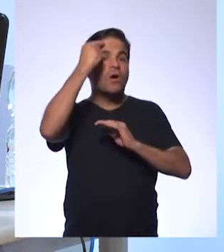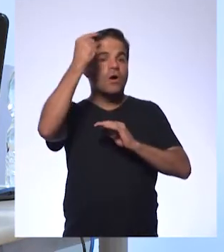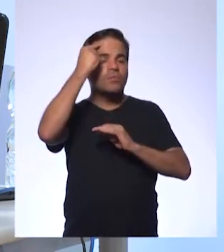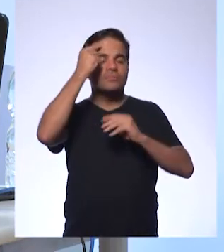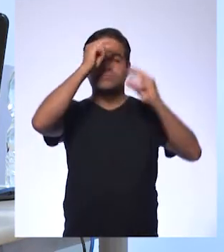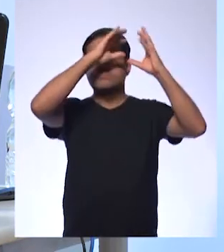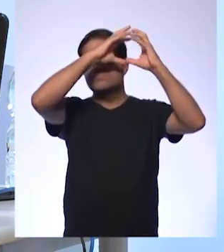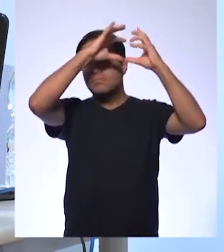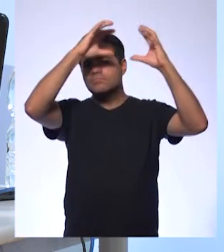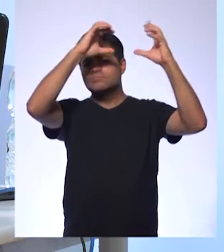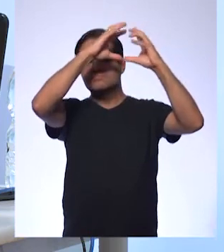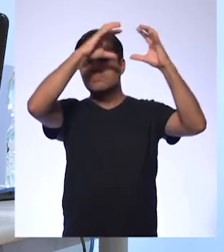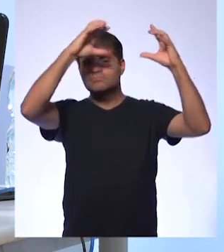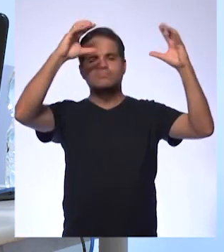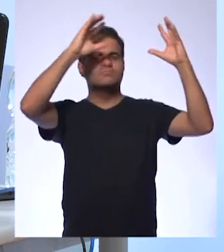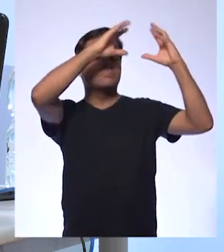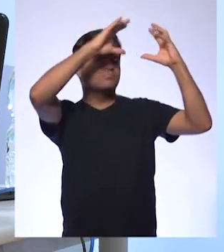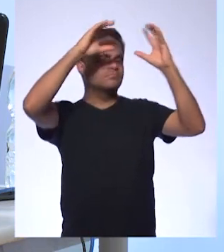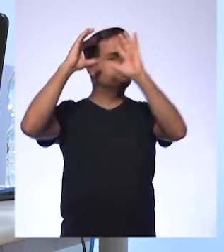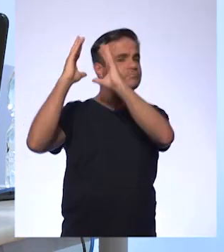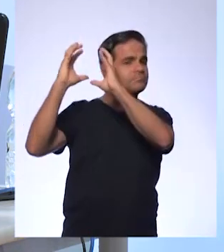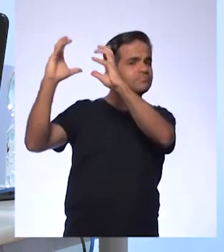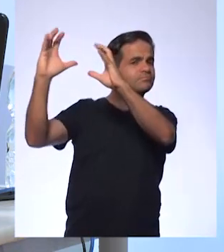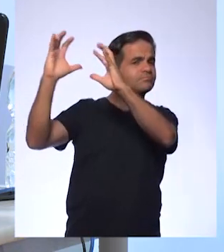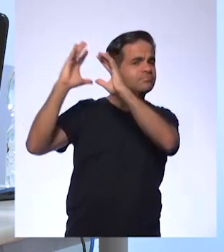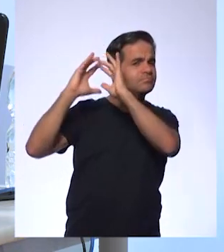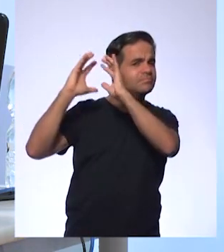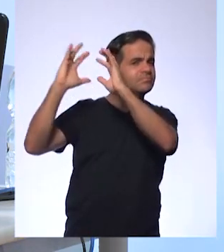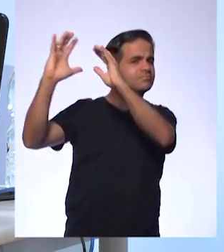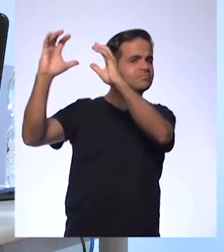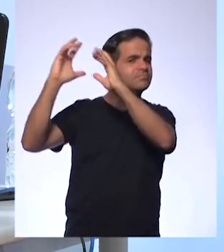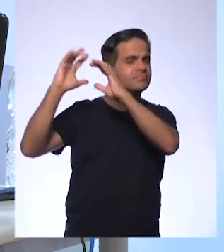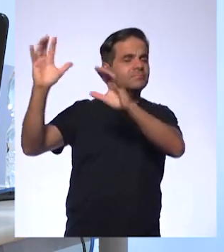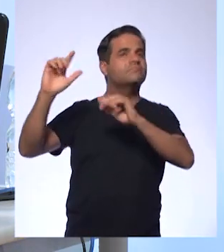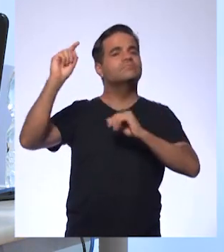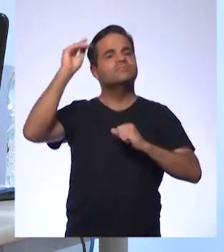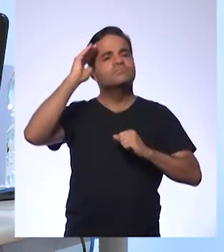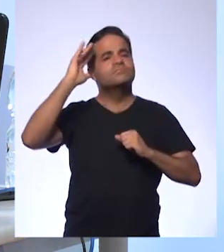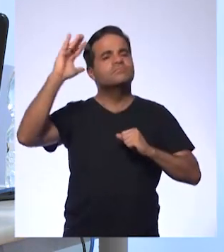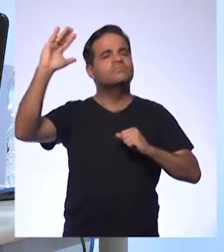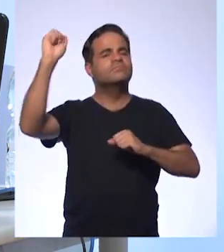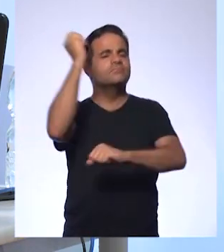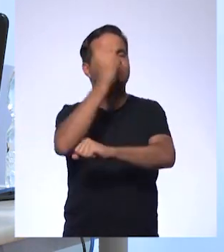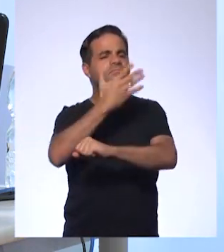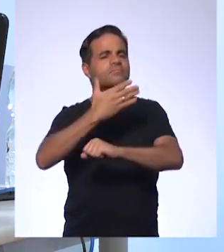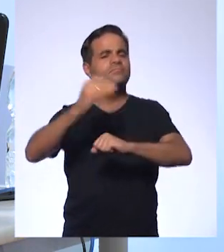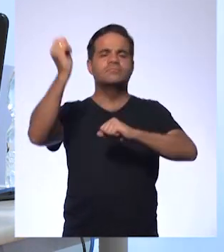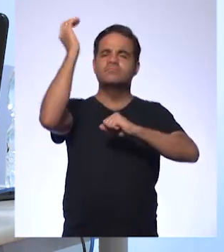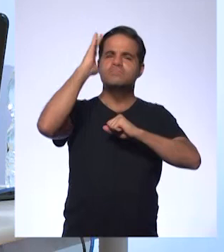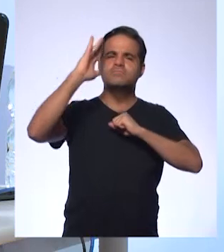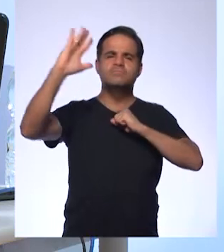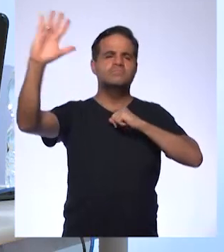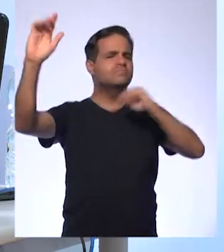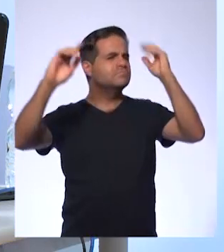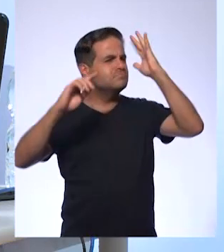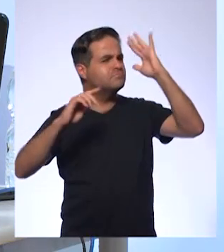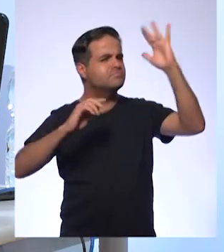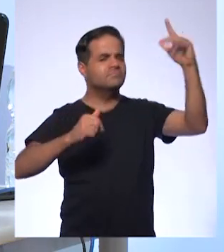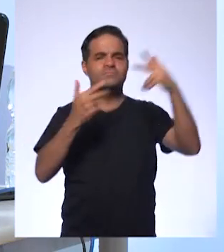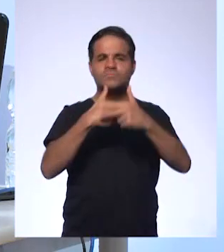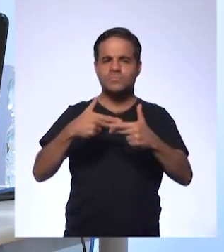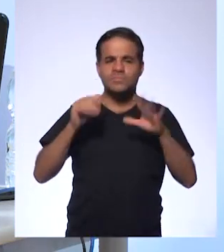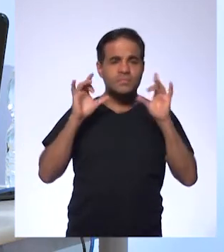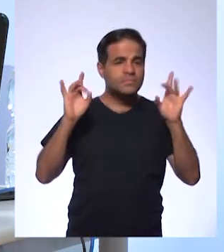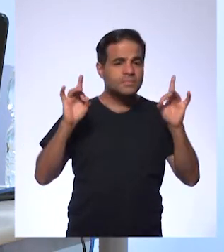razão. Então, é melhor a gente pensar que reflexão é exercer um pensamento acerca de uma coisa específica, você